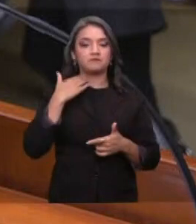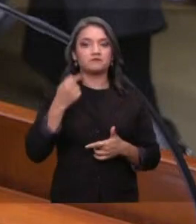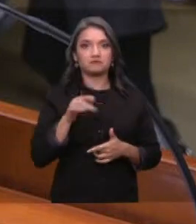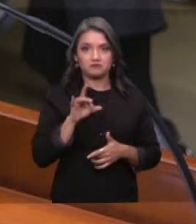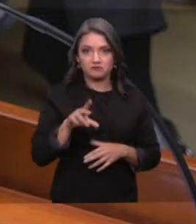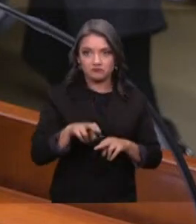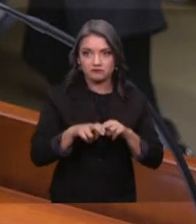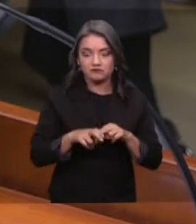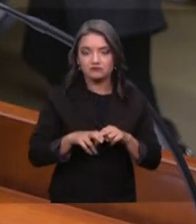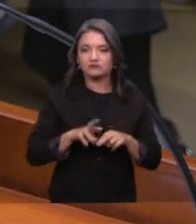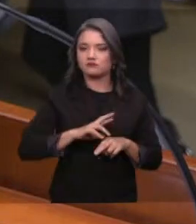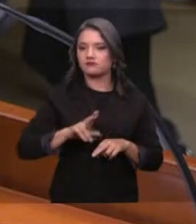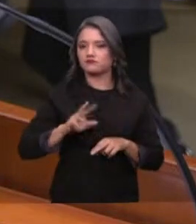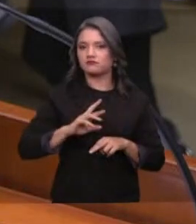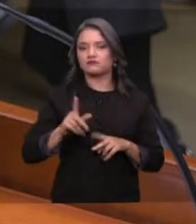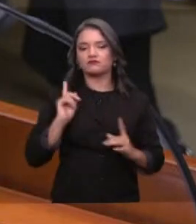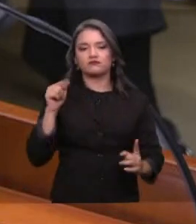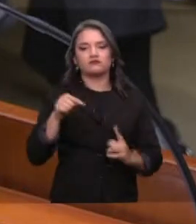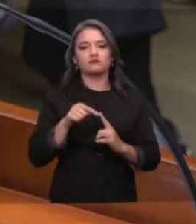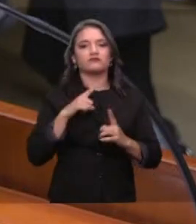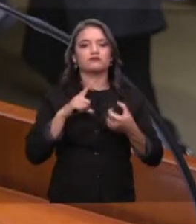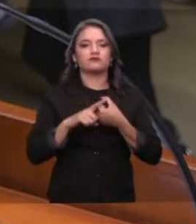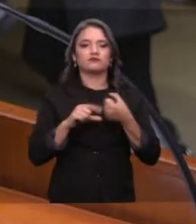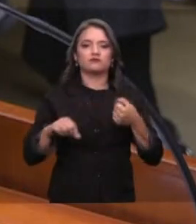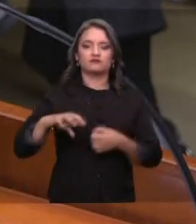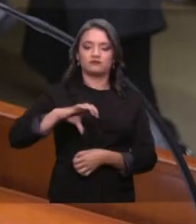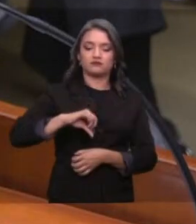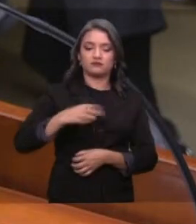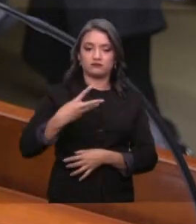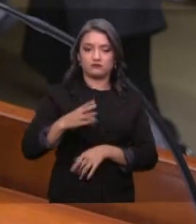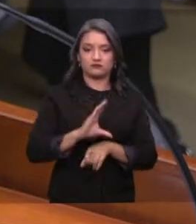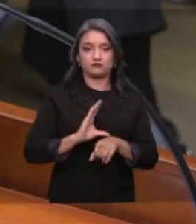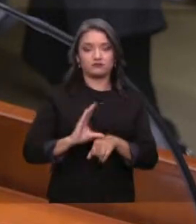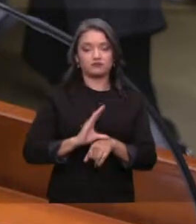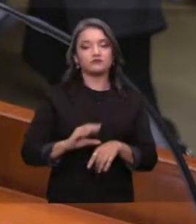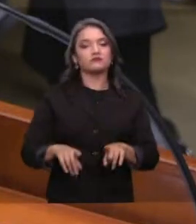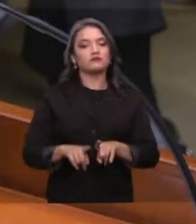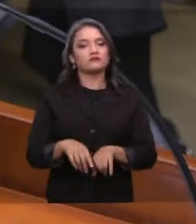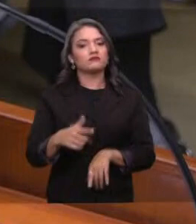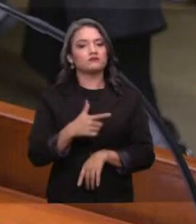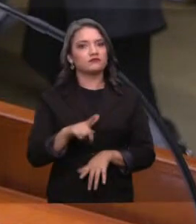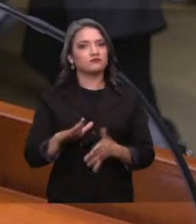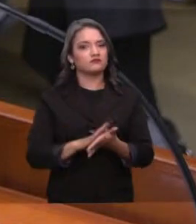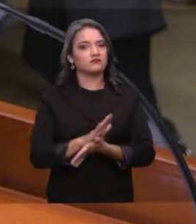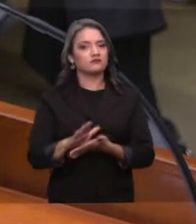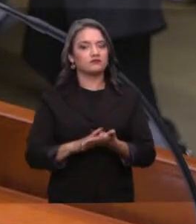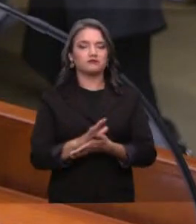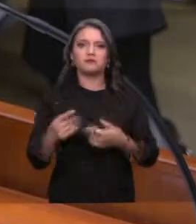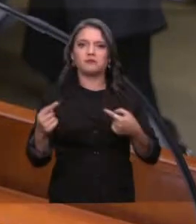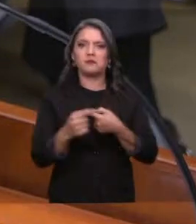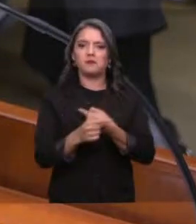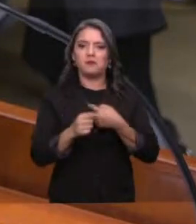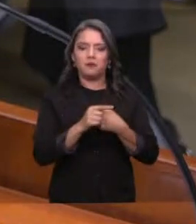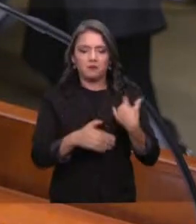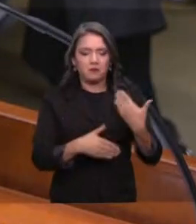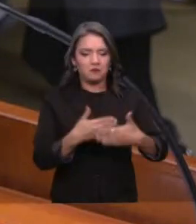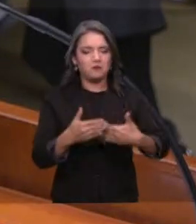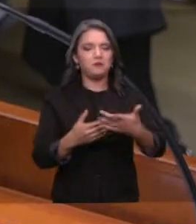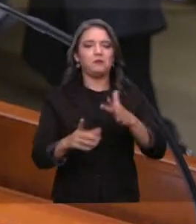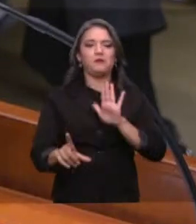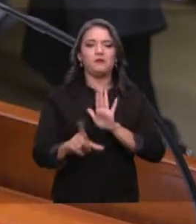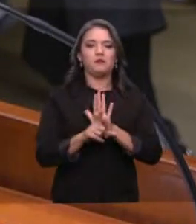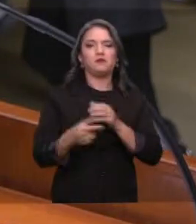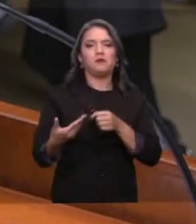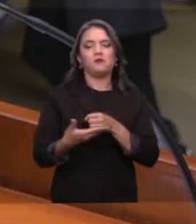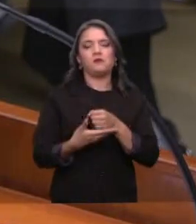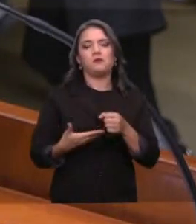atrai a incidência do artigo 93 da Constituição. Também não se vislumbra qualquer violação ao devido processo legal ou ao princípio